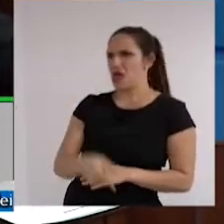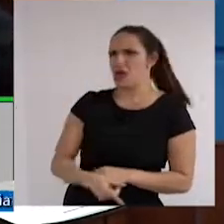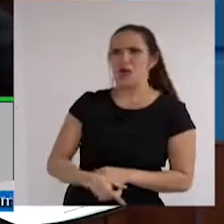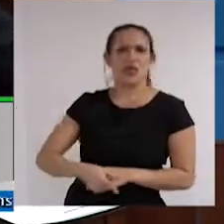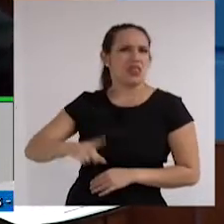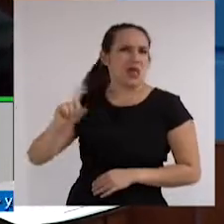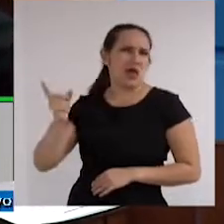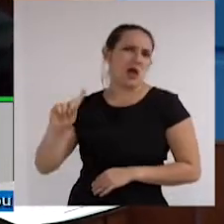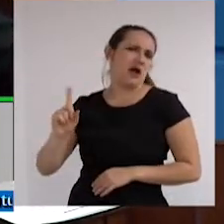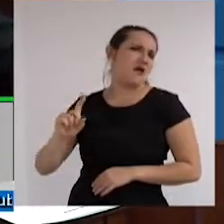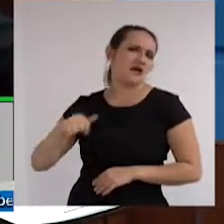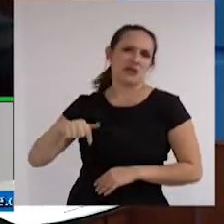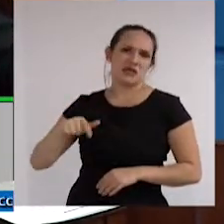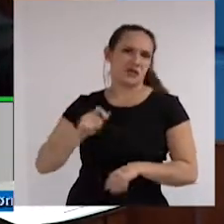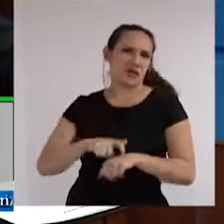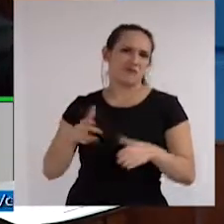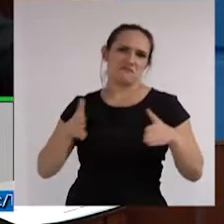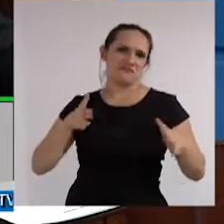filho torturado,